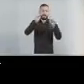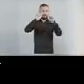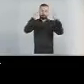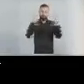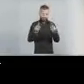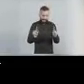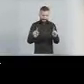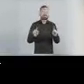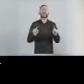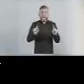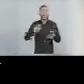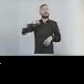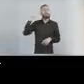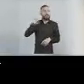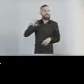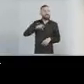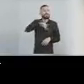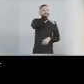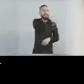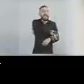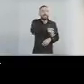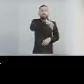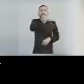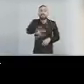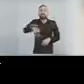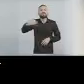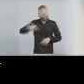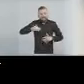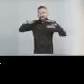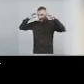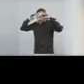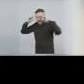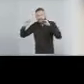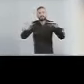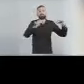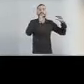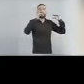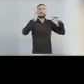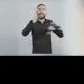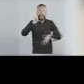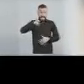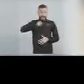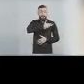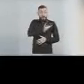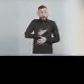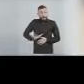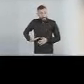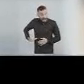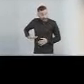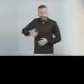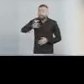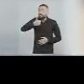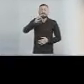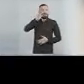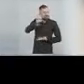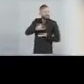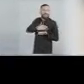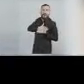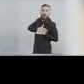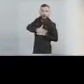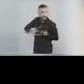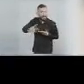Só é possível Quando todos Têm seus direitos Respeitados No meu governo A partir do primeiro dia